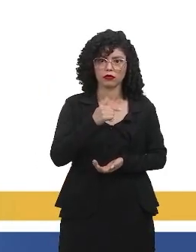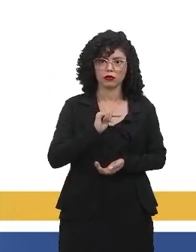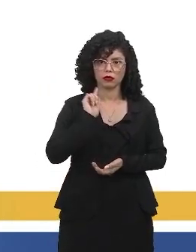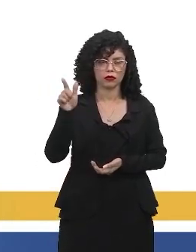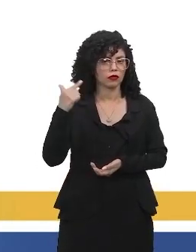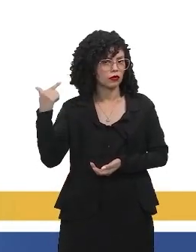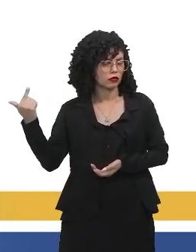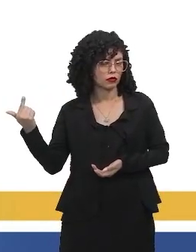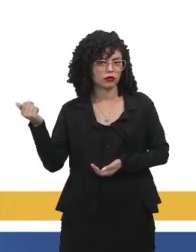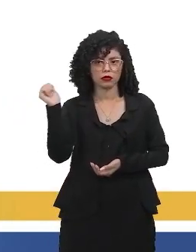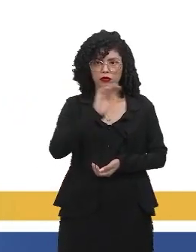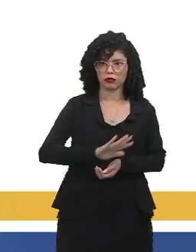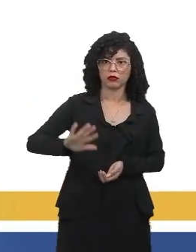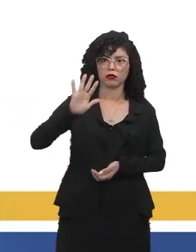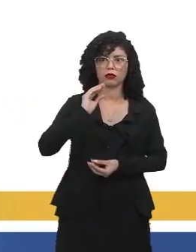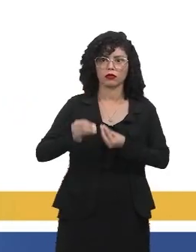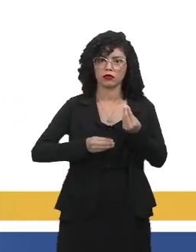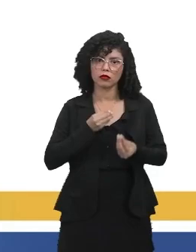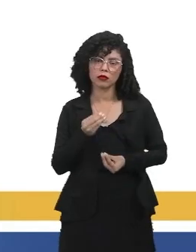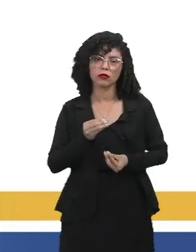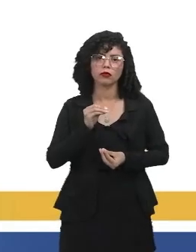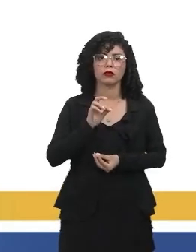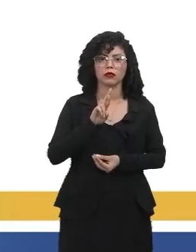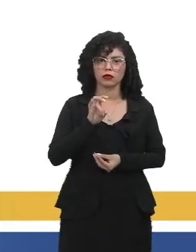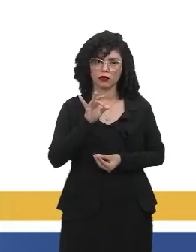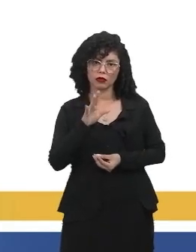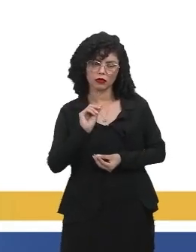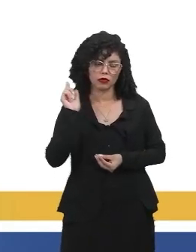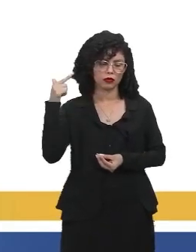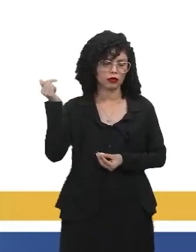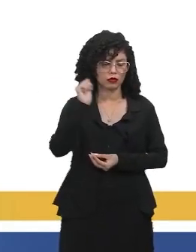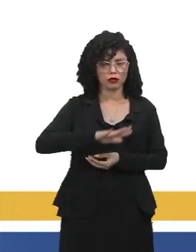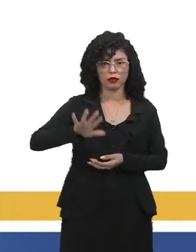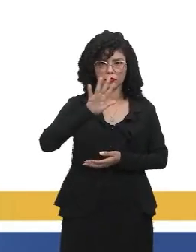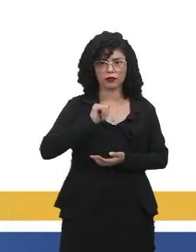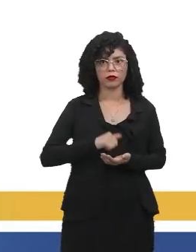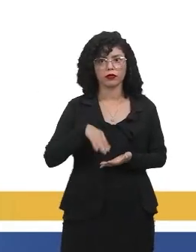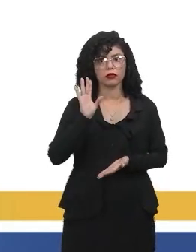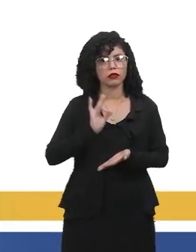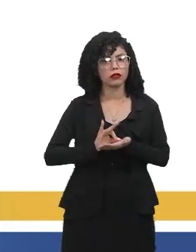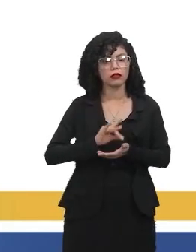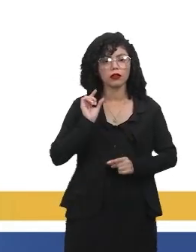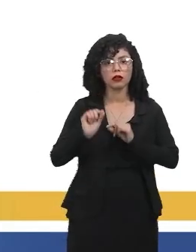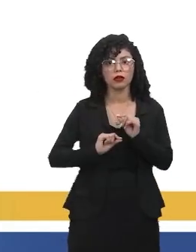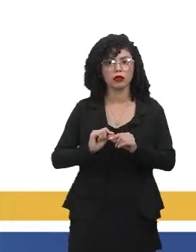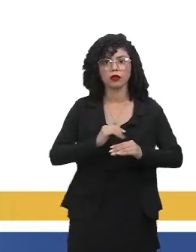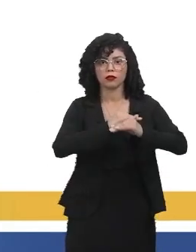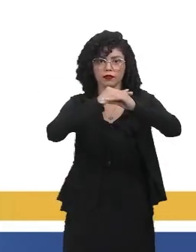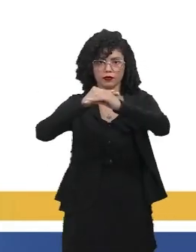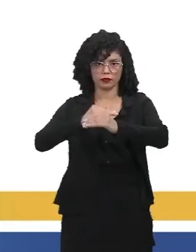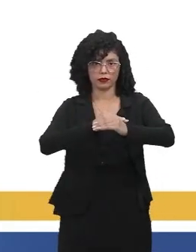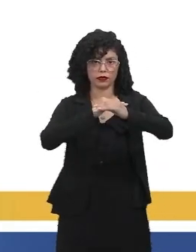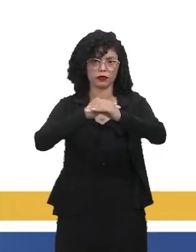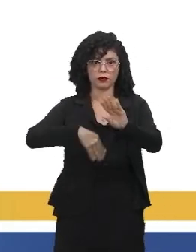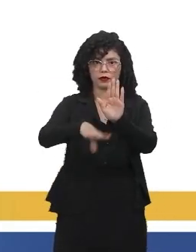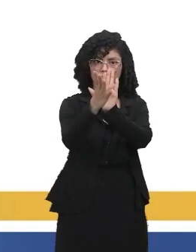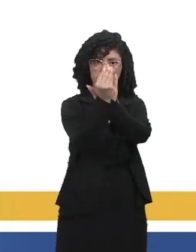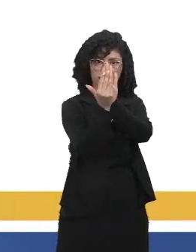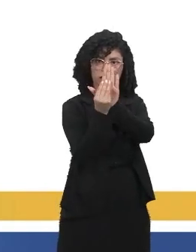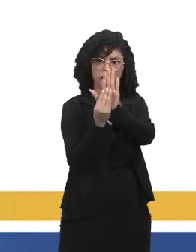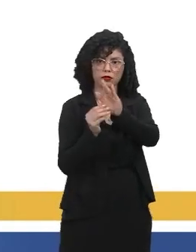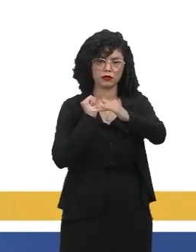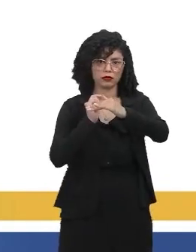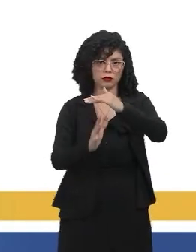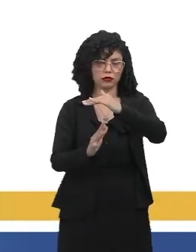17,8%, são outras nacionalidades, como os sírio-libaneses e tantas outras nações. O fato é que há um padrão de imigração